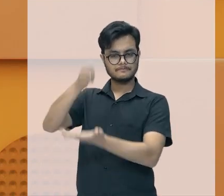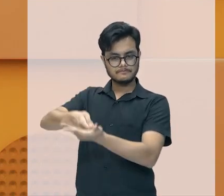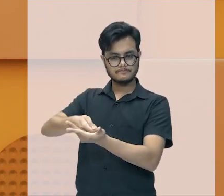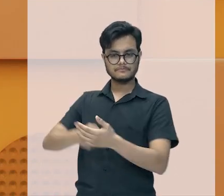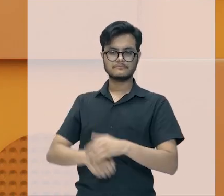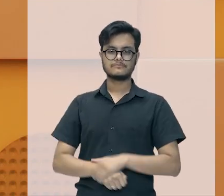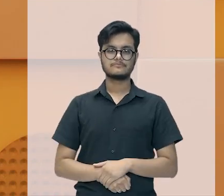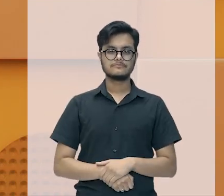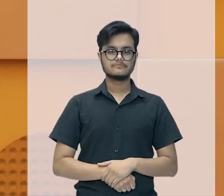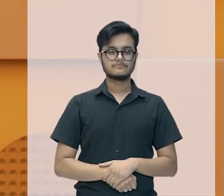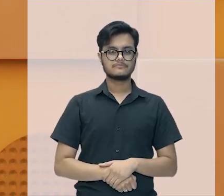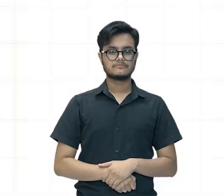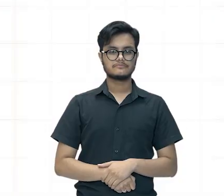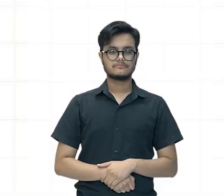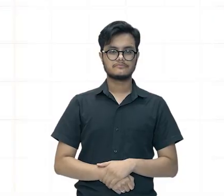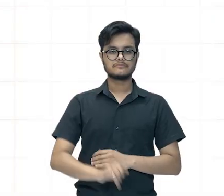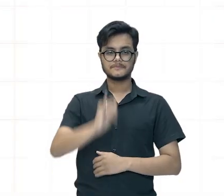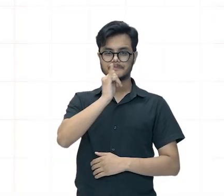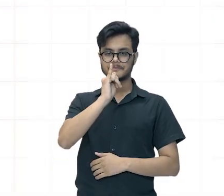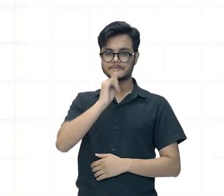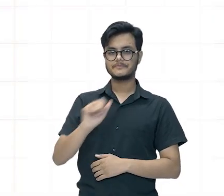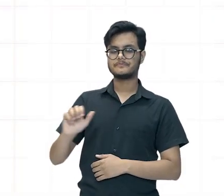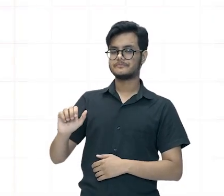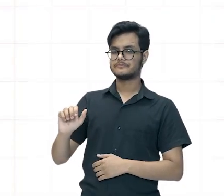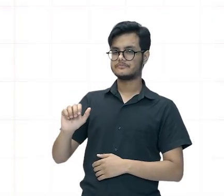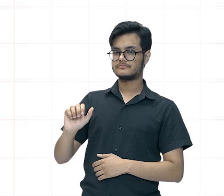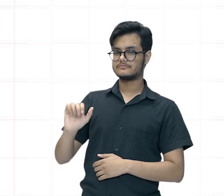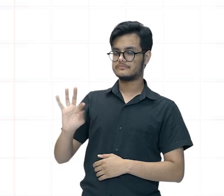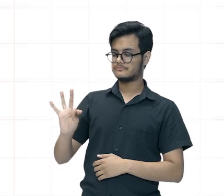exemplo, a talha. O servo também